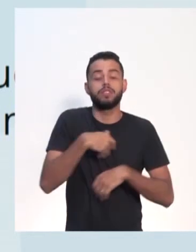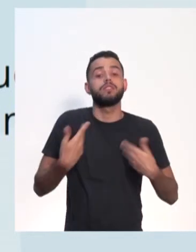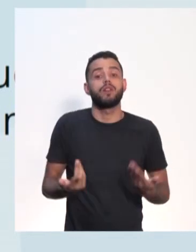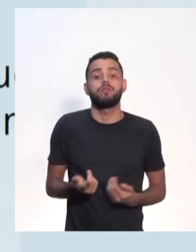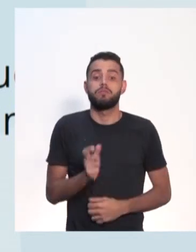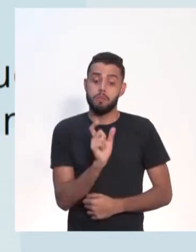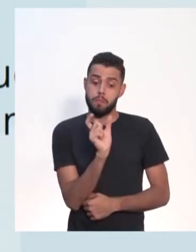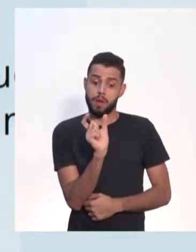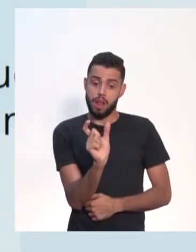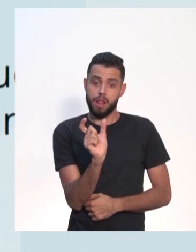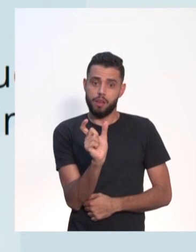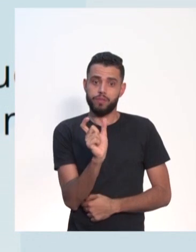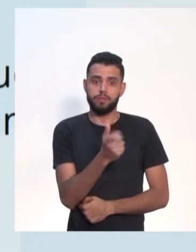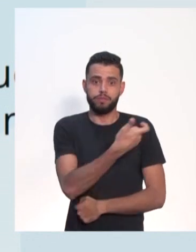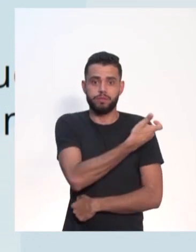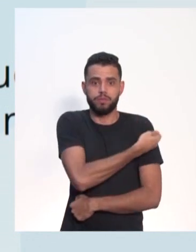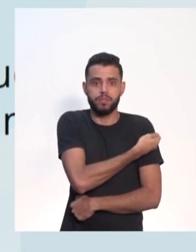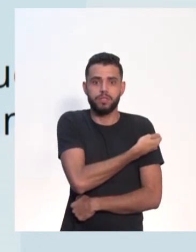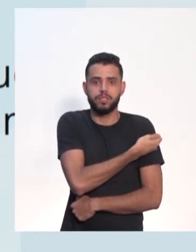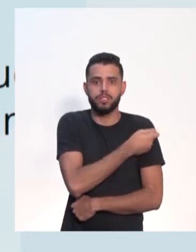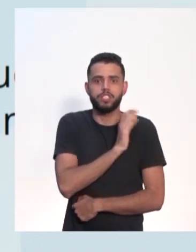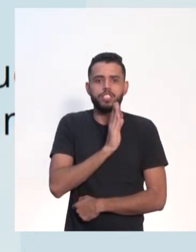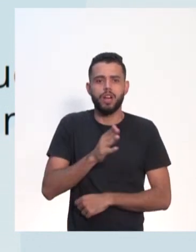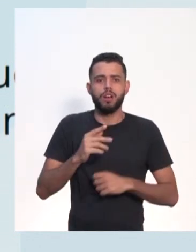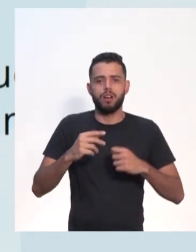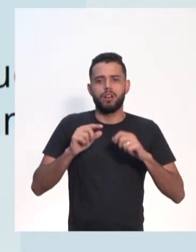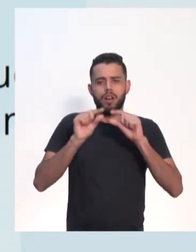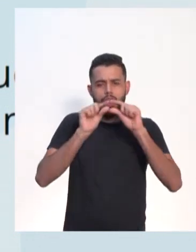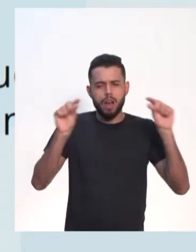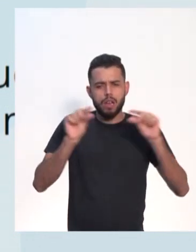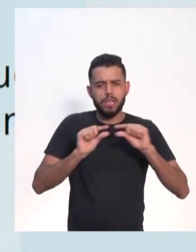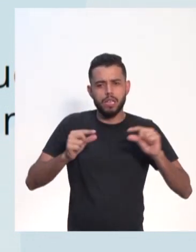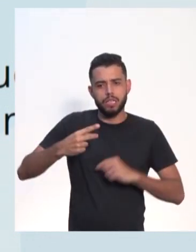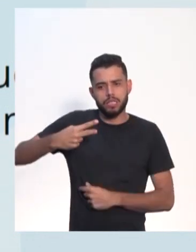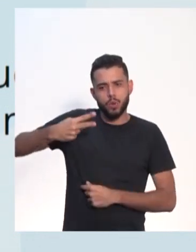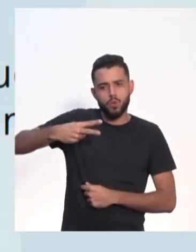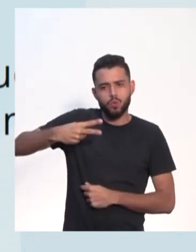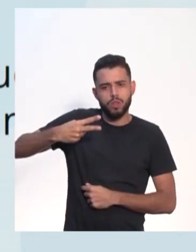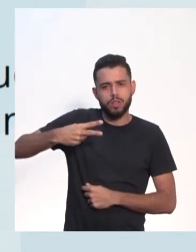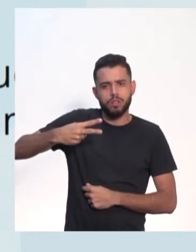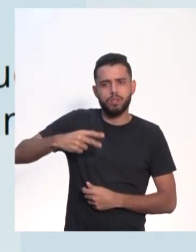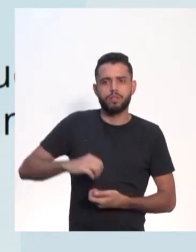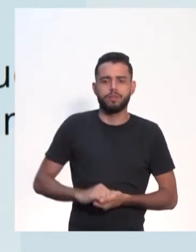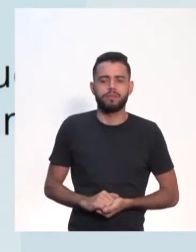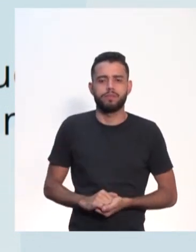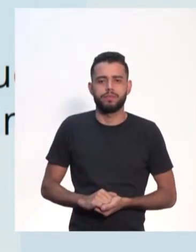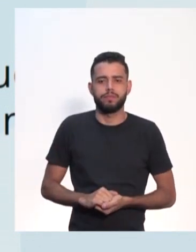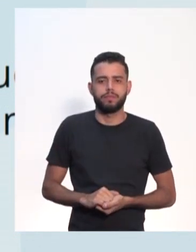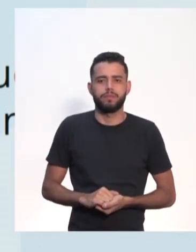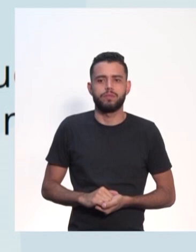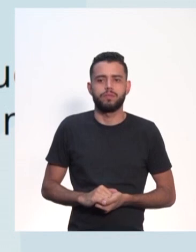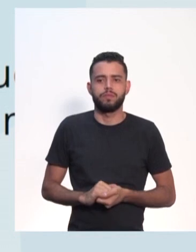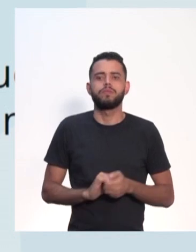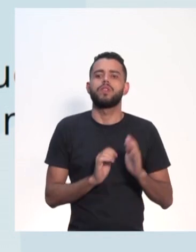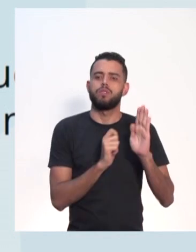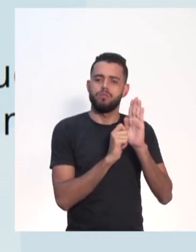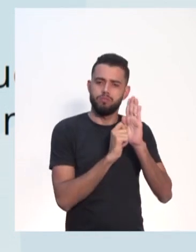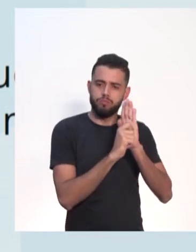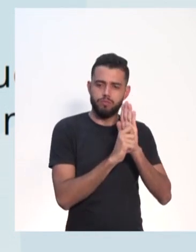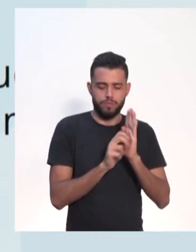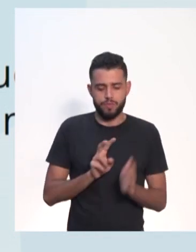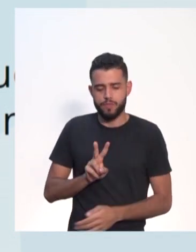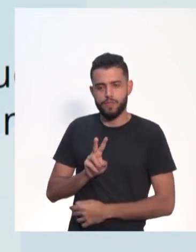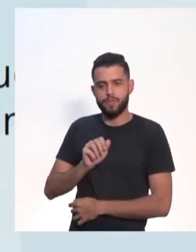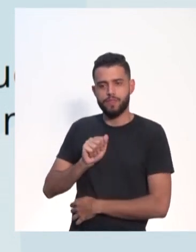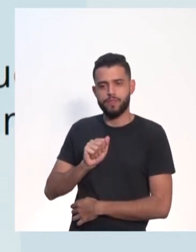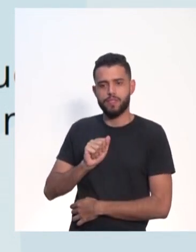selecionar nesse texto está logo ali na segunda linha, no finalzinho da frase. Eu sublinharia esse termo vacina.